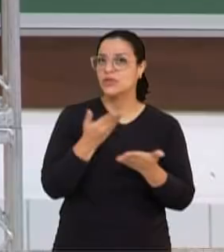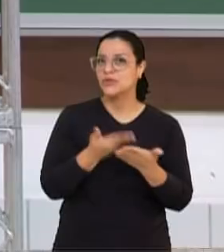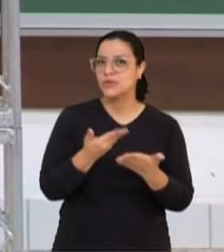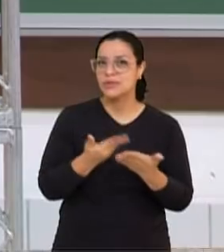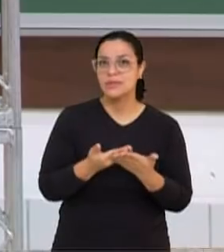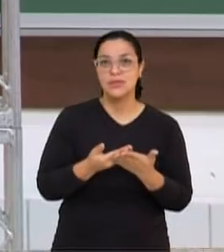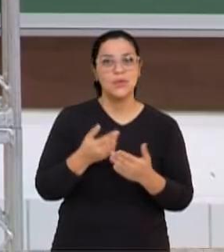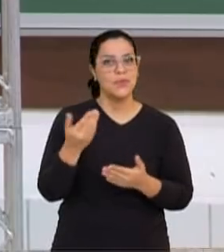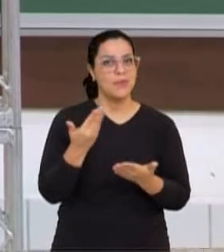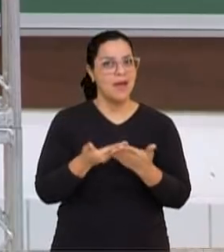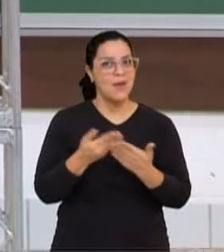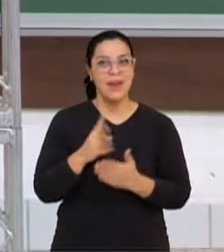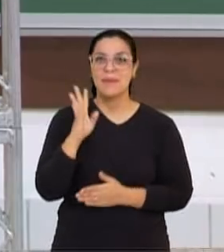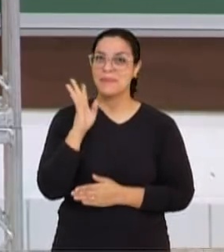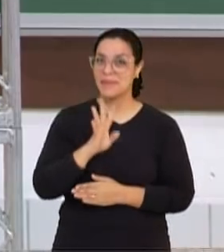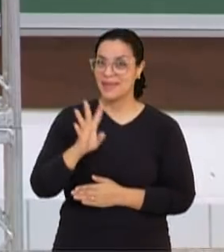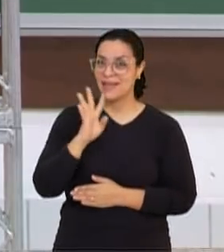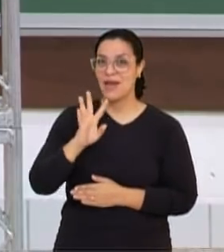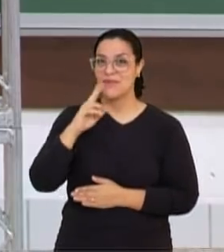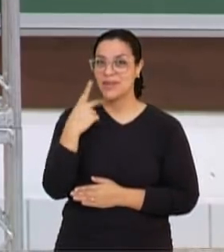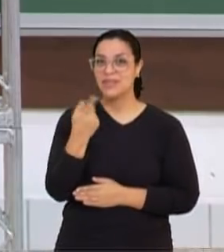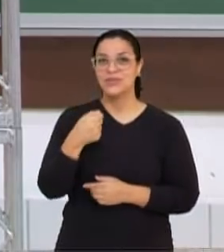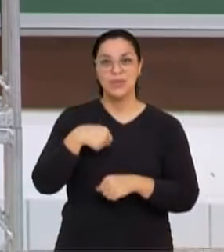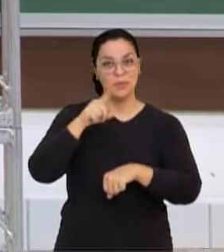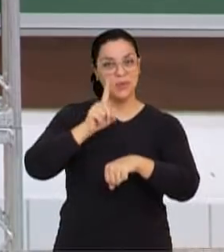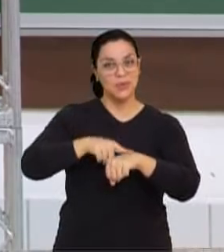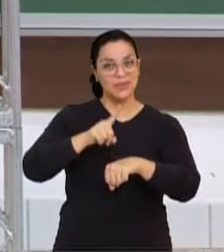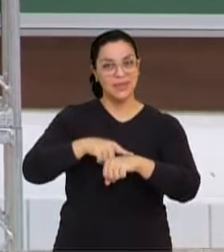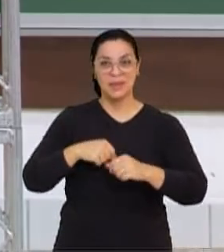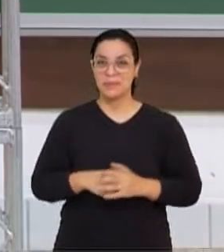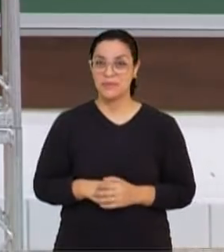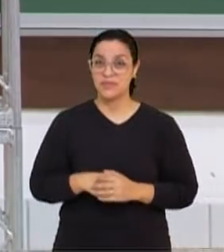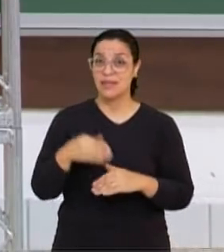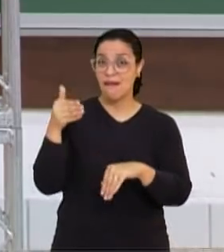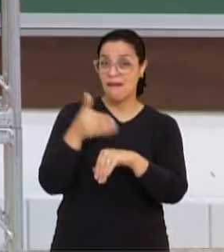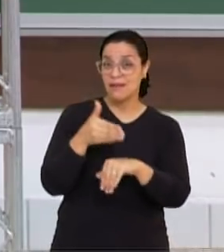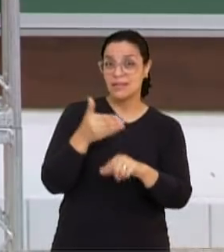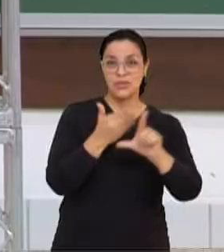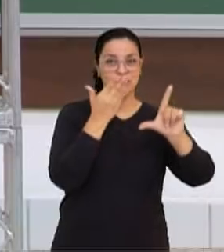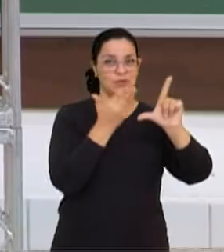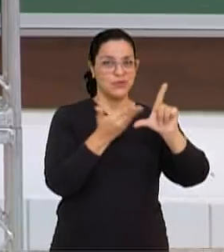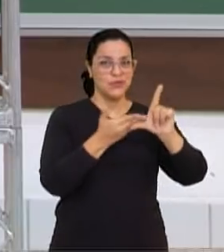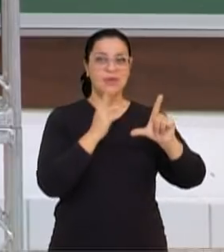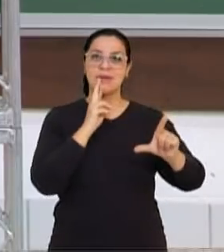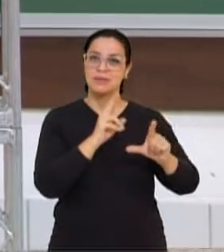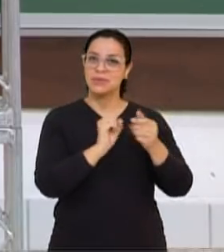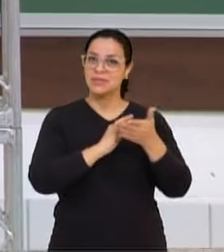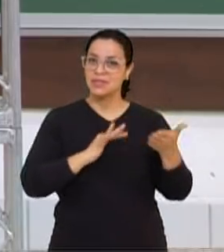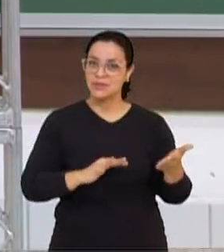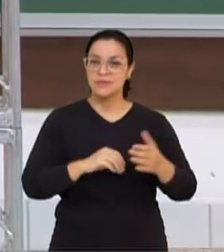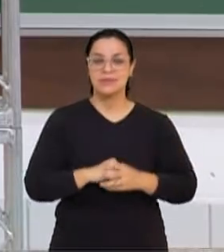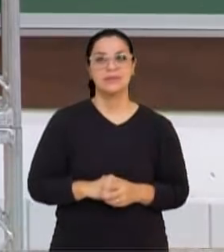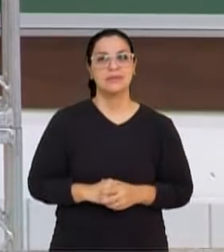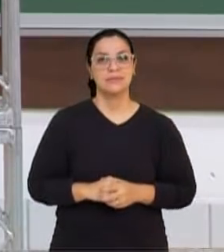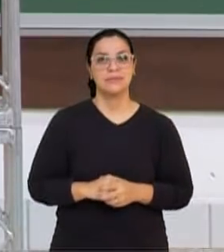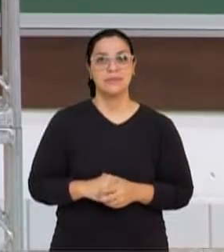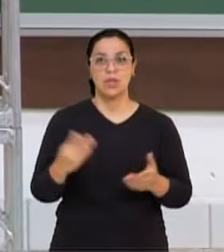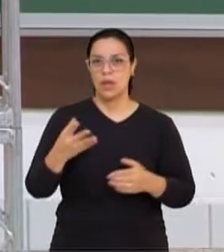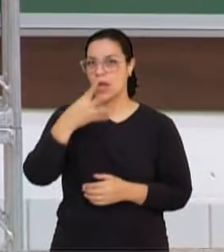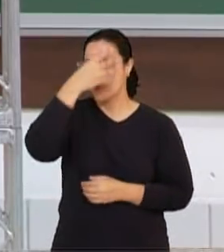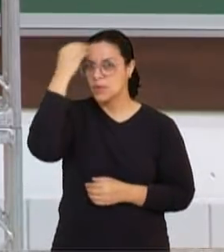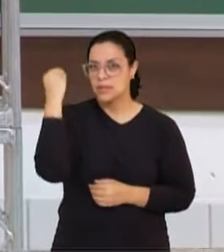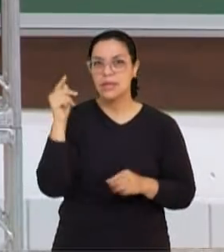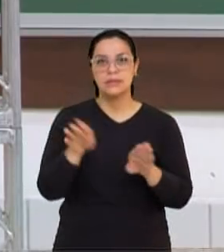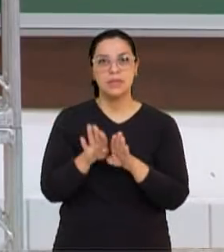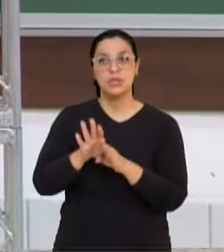ter uma aula muito legal sobre unidade de tempo. Então, acessem o Classroom, façam as atividades lá e não esqueça